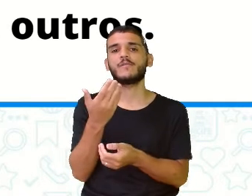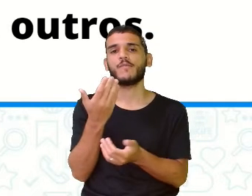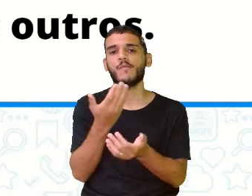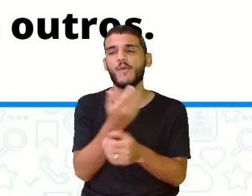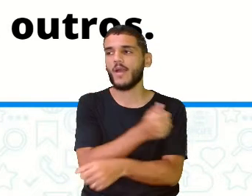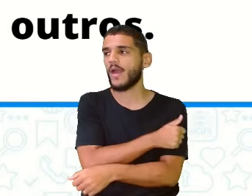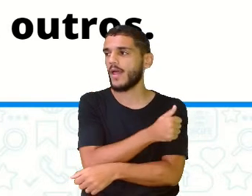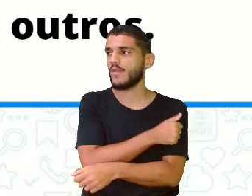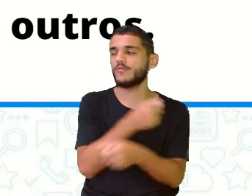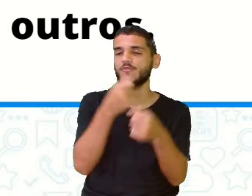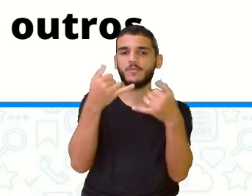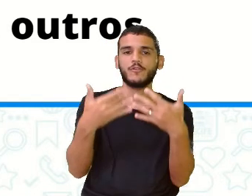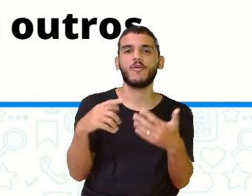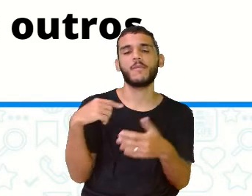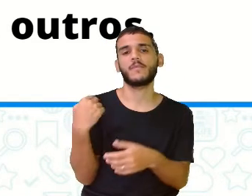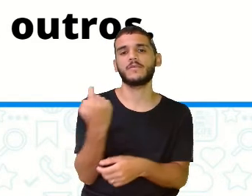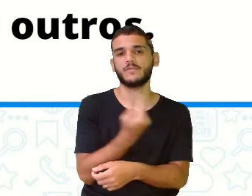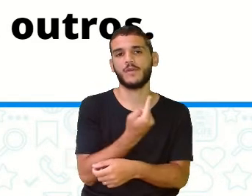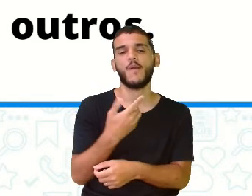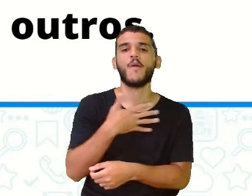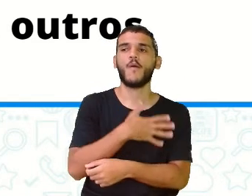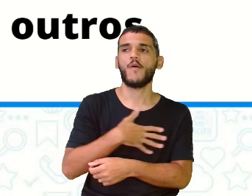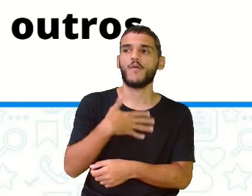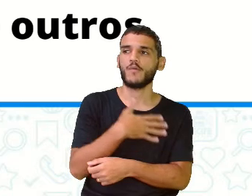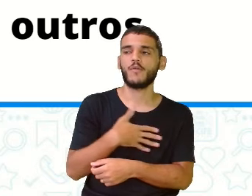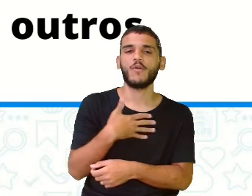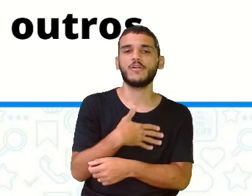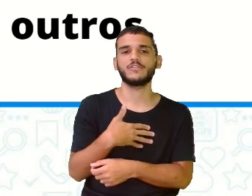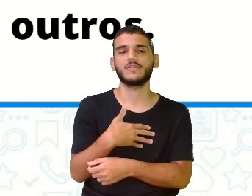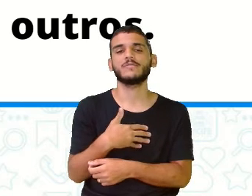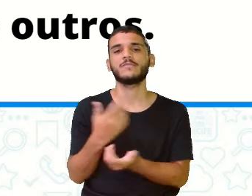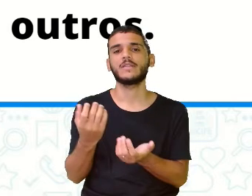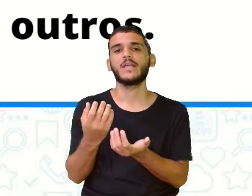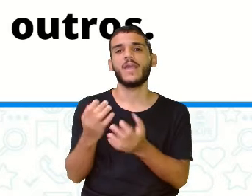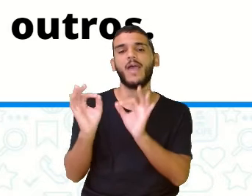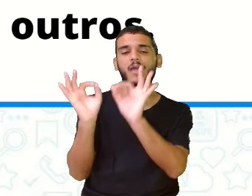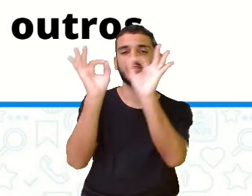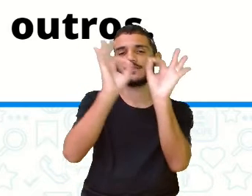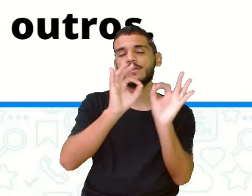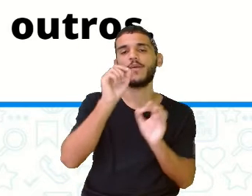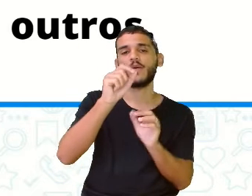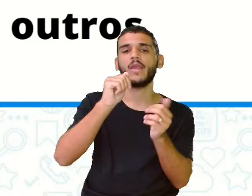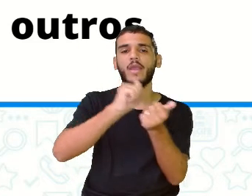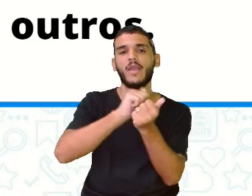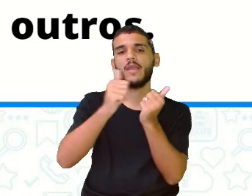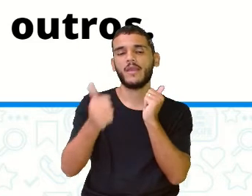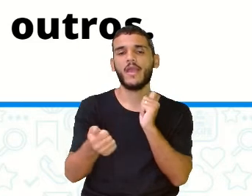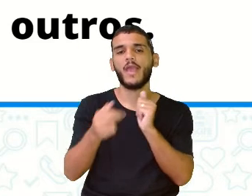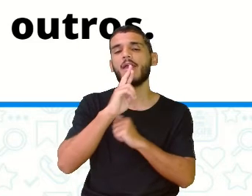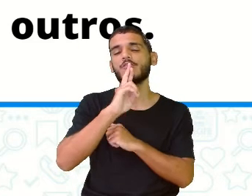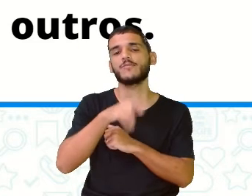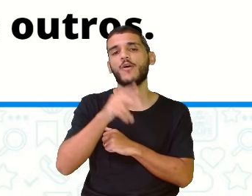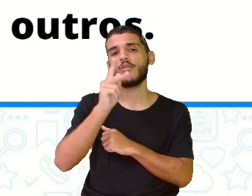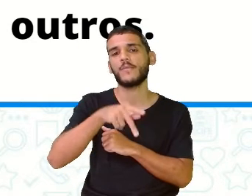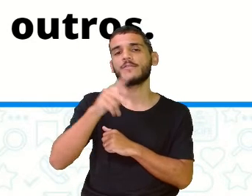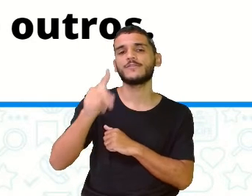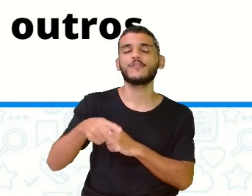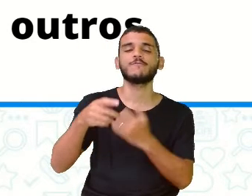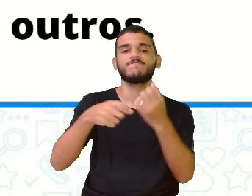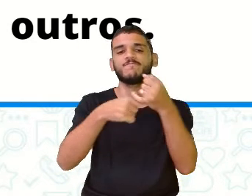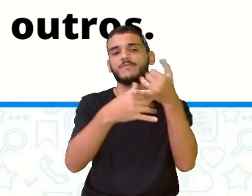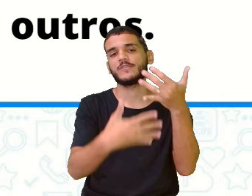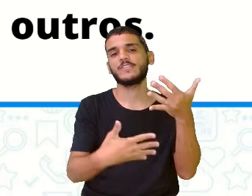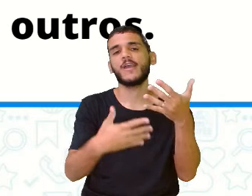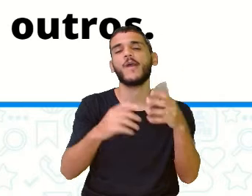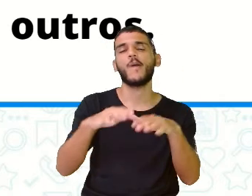de assistir sobre esportes. E você aí, diz para o professor no chat qual tipo de reportagem